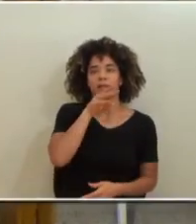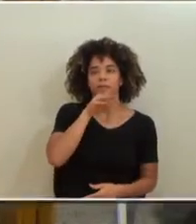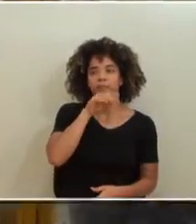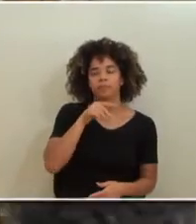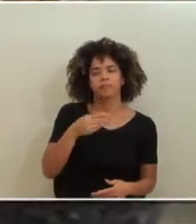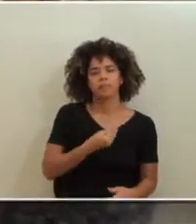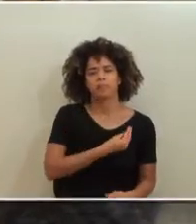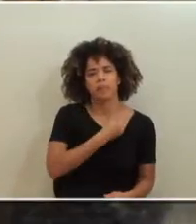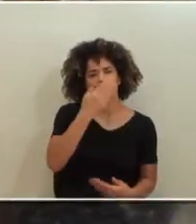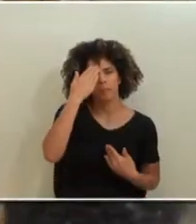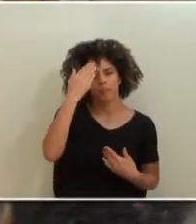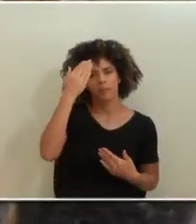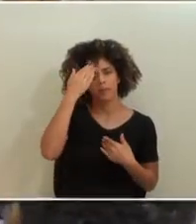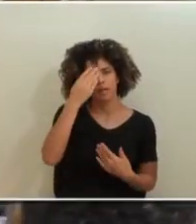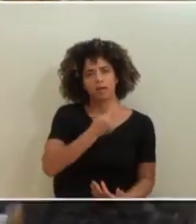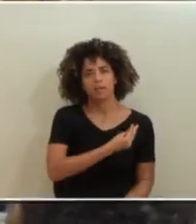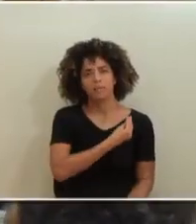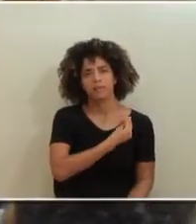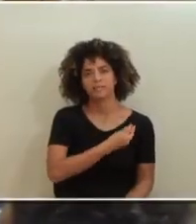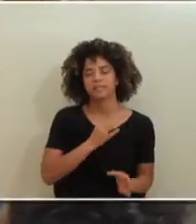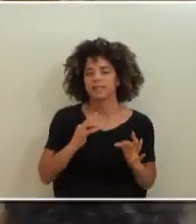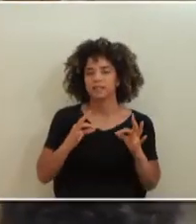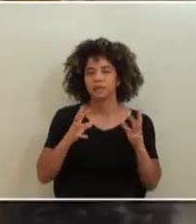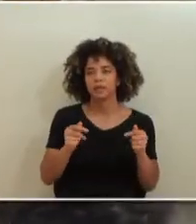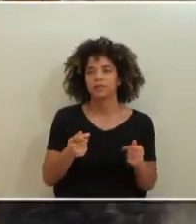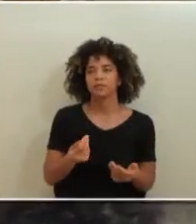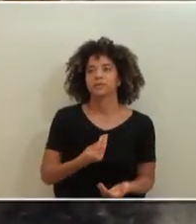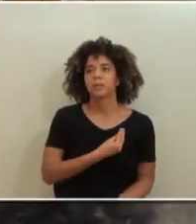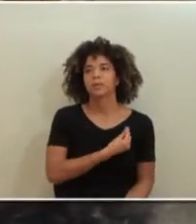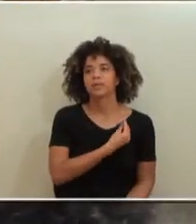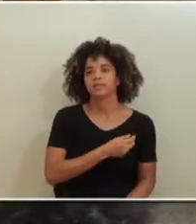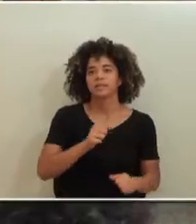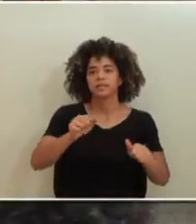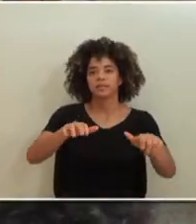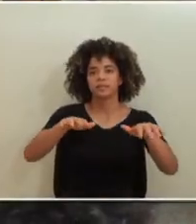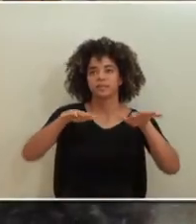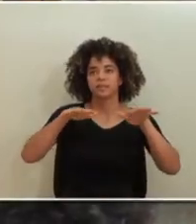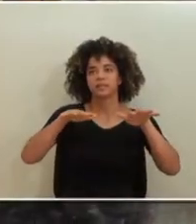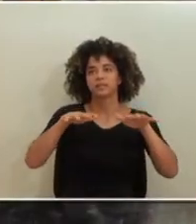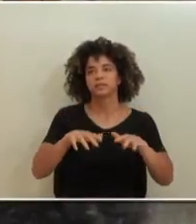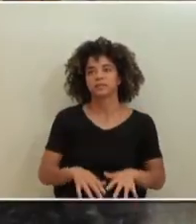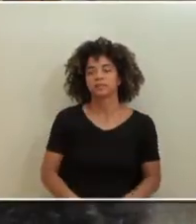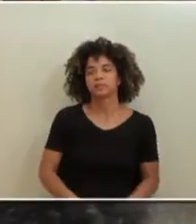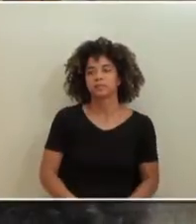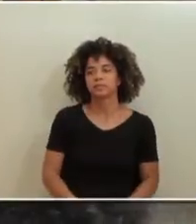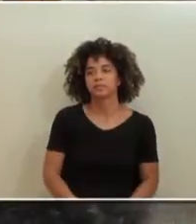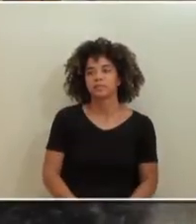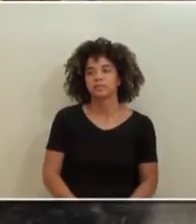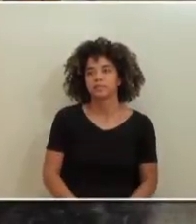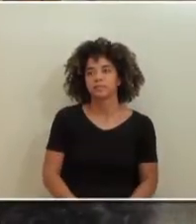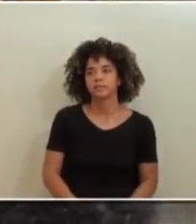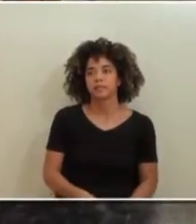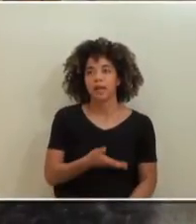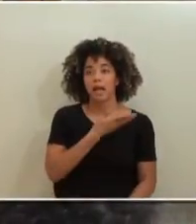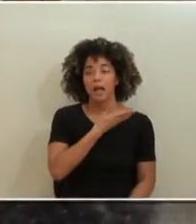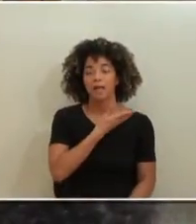longe, inclusive, e realmente é uma honra para a gente aqui na Casa de Leis receber os nossos irmãos escoteiros, né, e todos aqueles